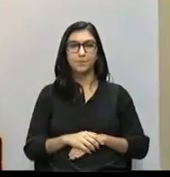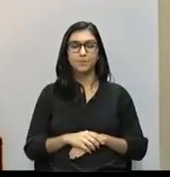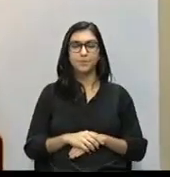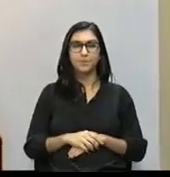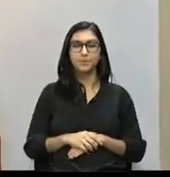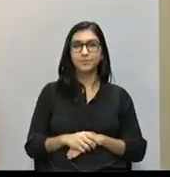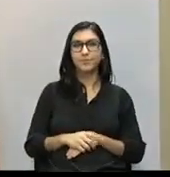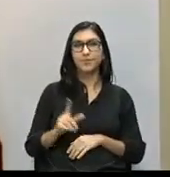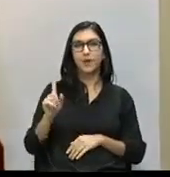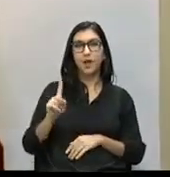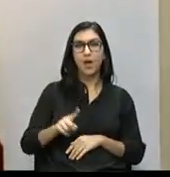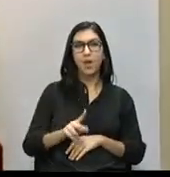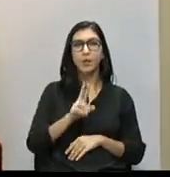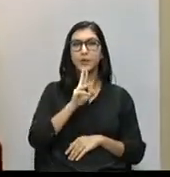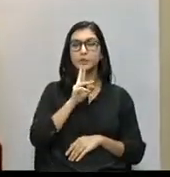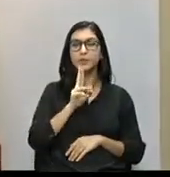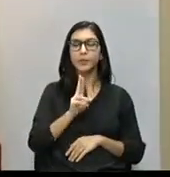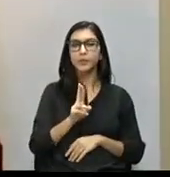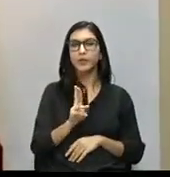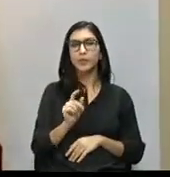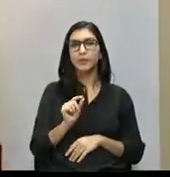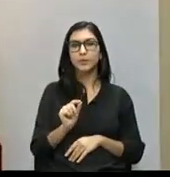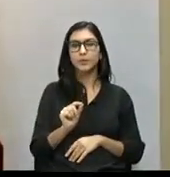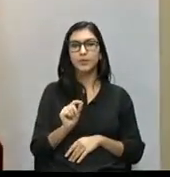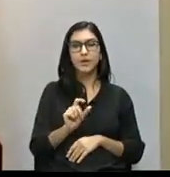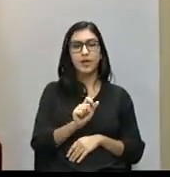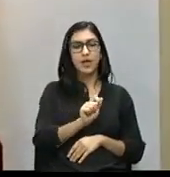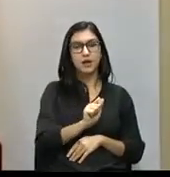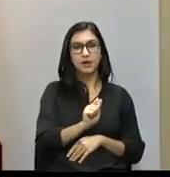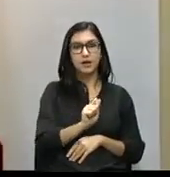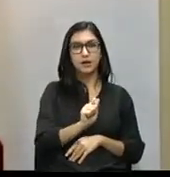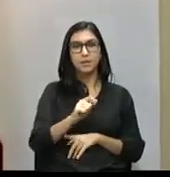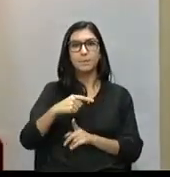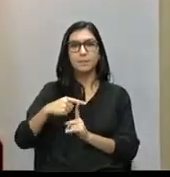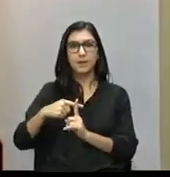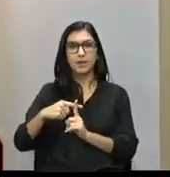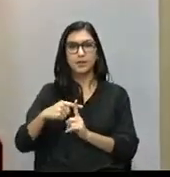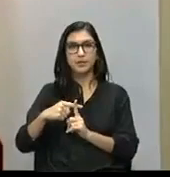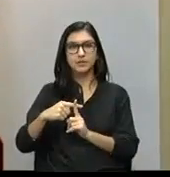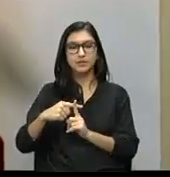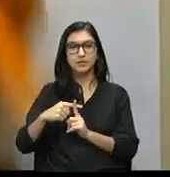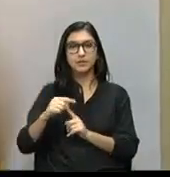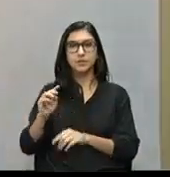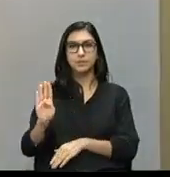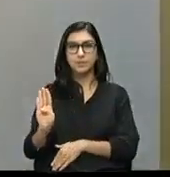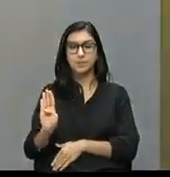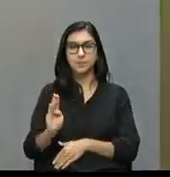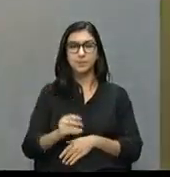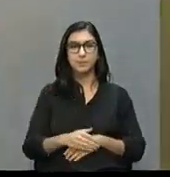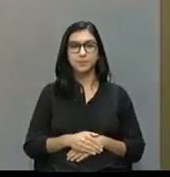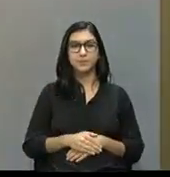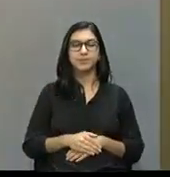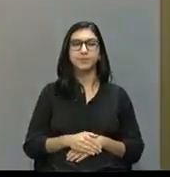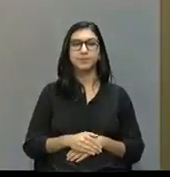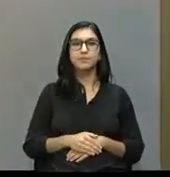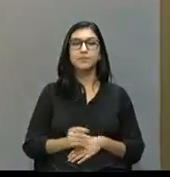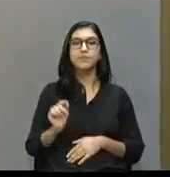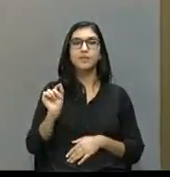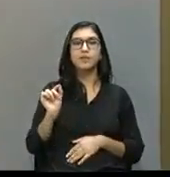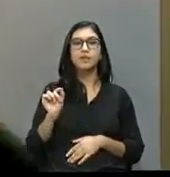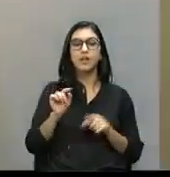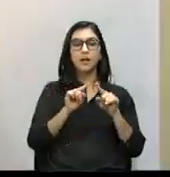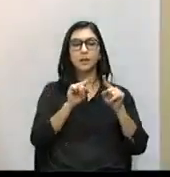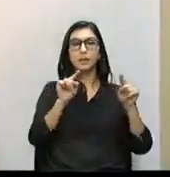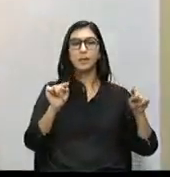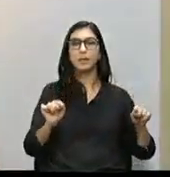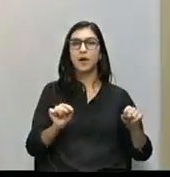que vai ser o resultado de A mais B. Quem é essa